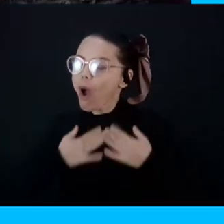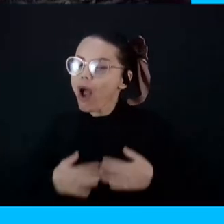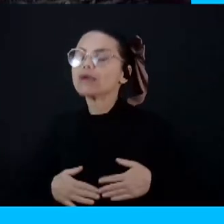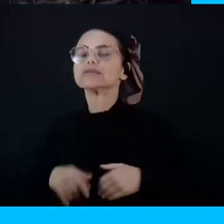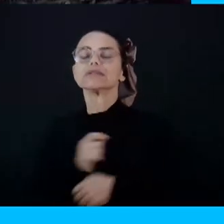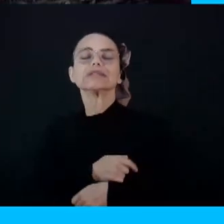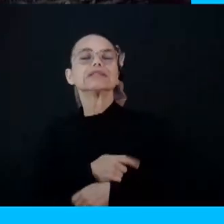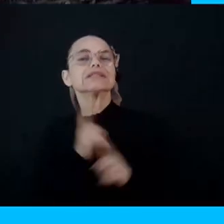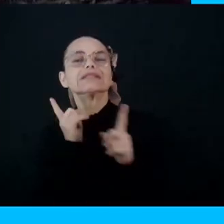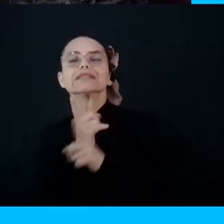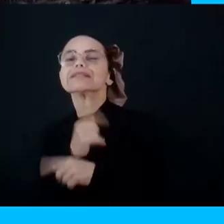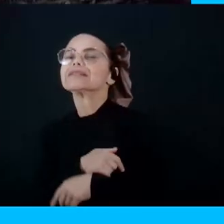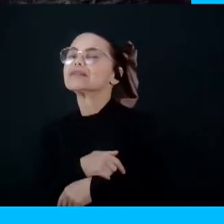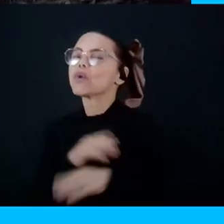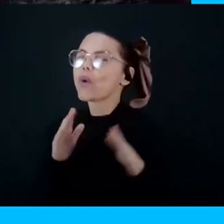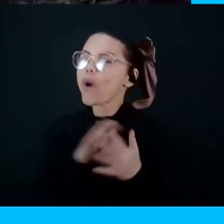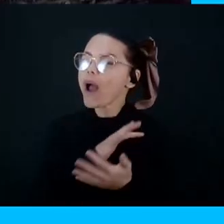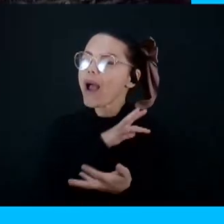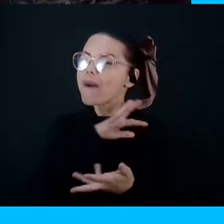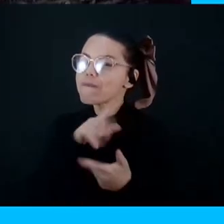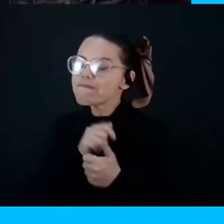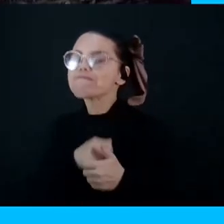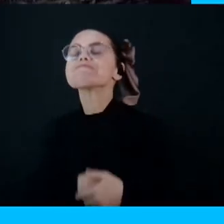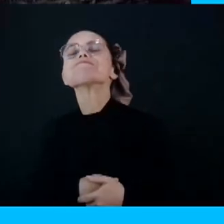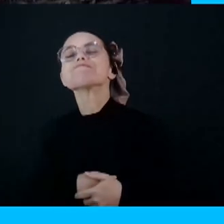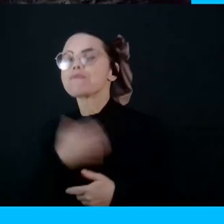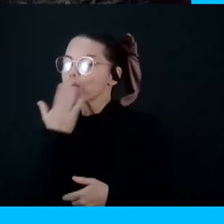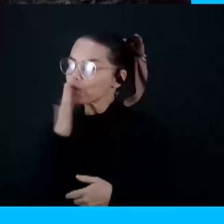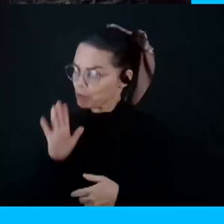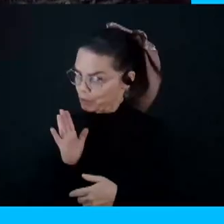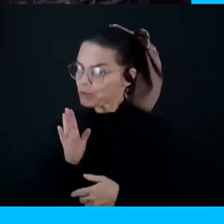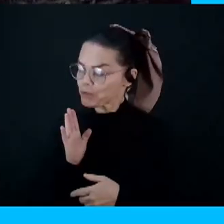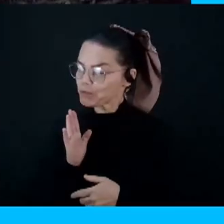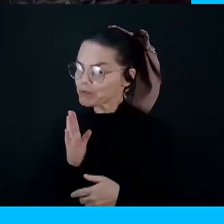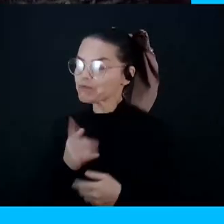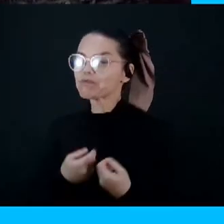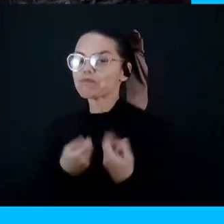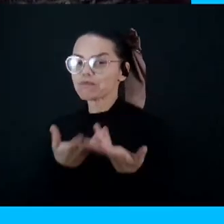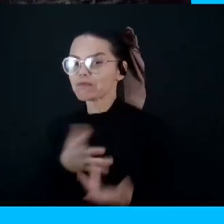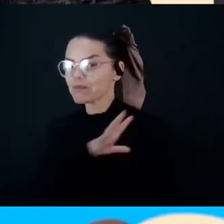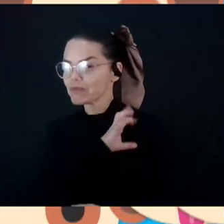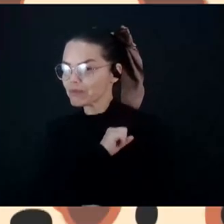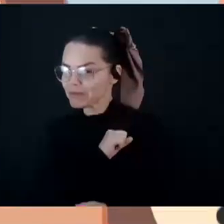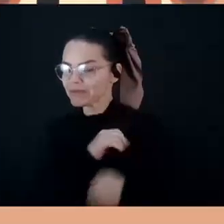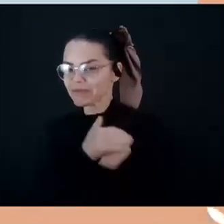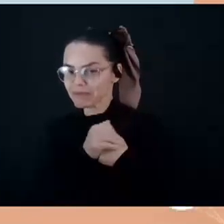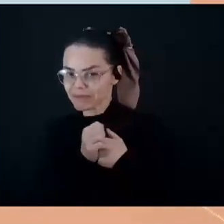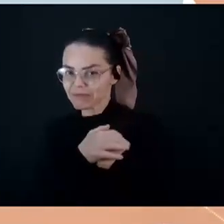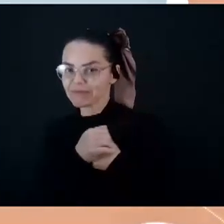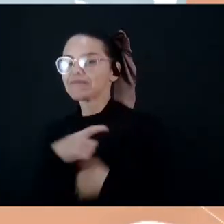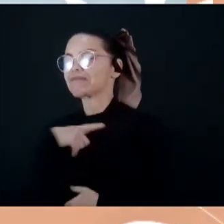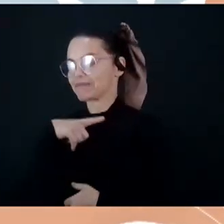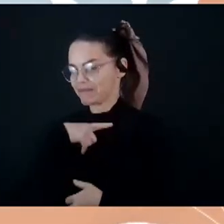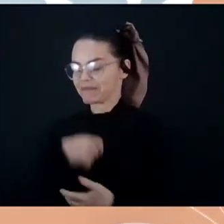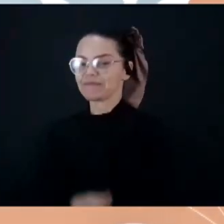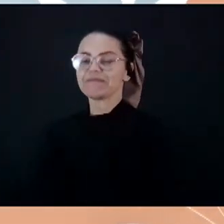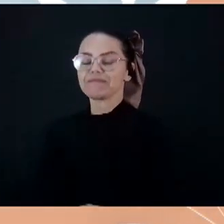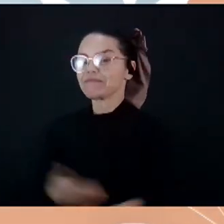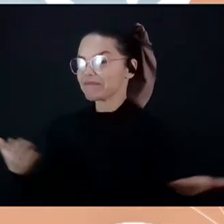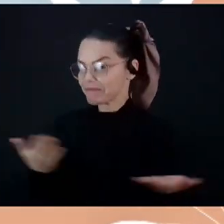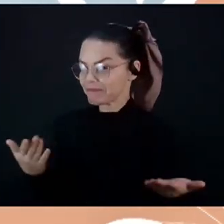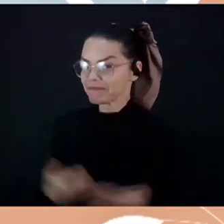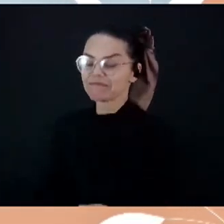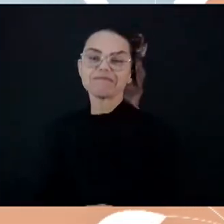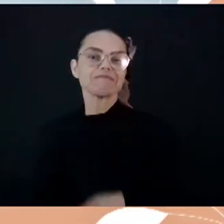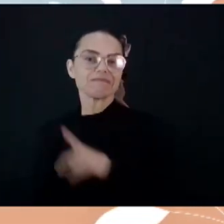mundo aos poucos e promete retribuir todo o carinho que receber. Agora chegou a vez